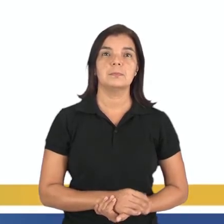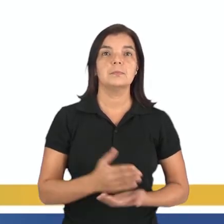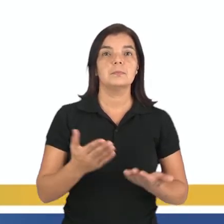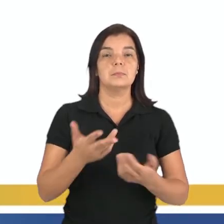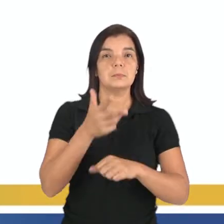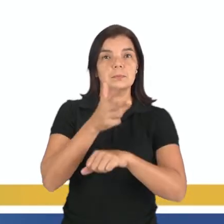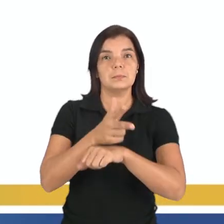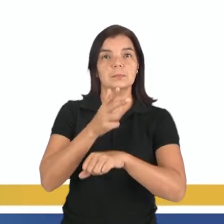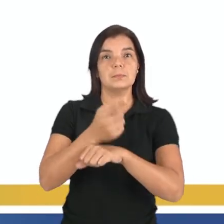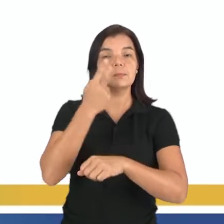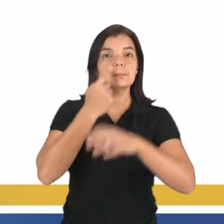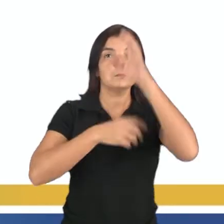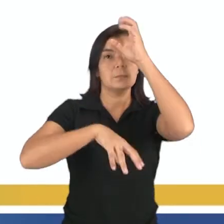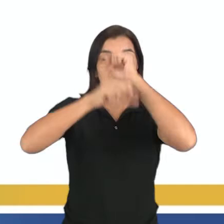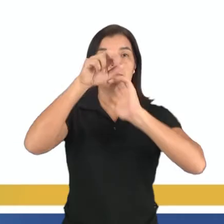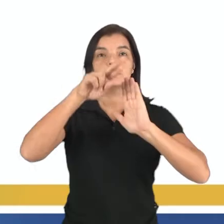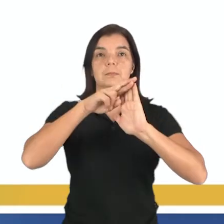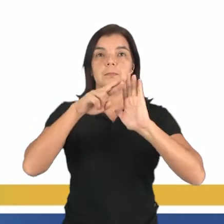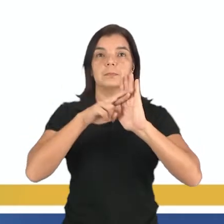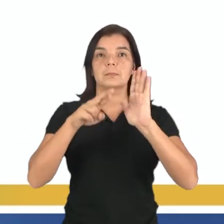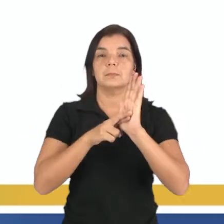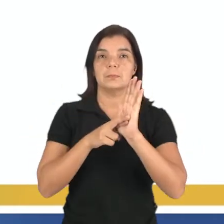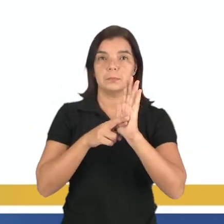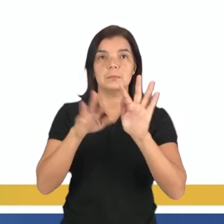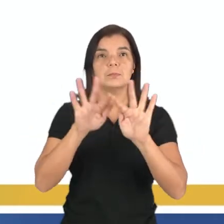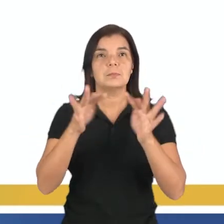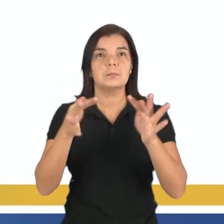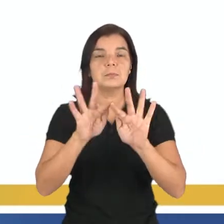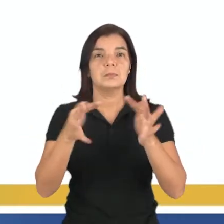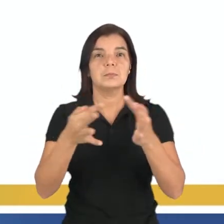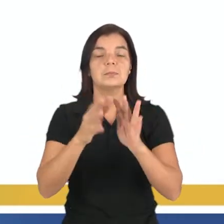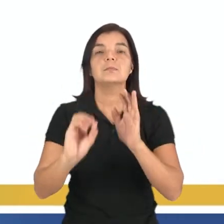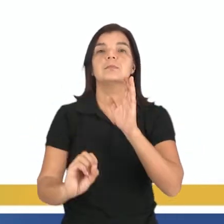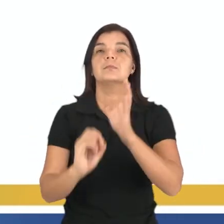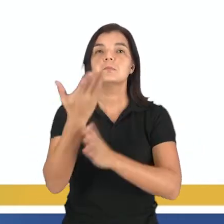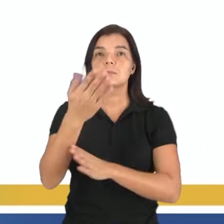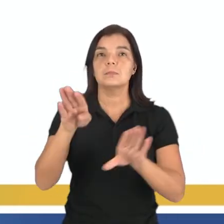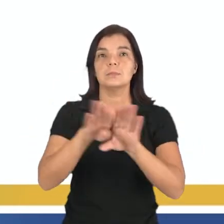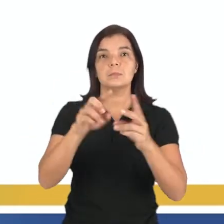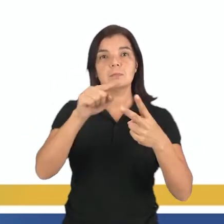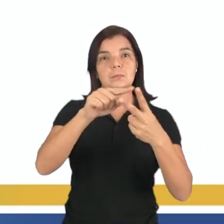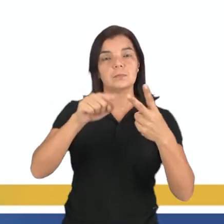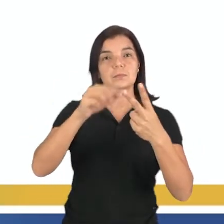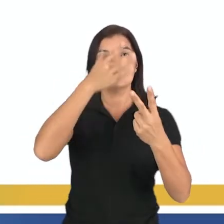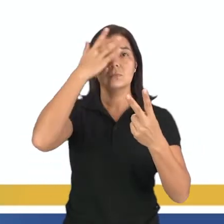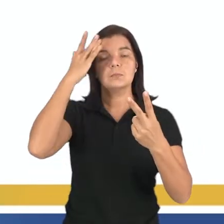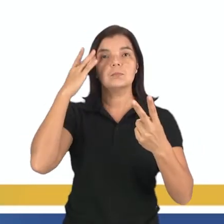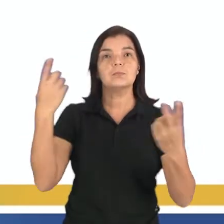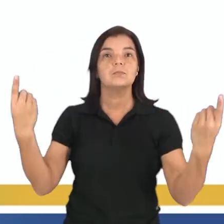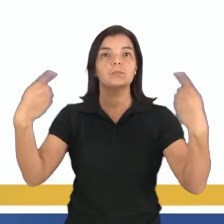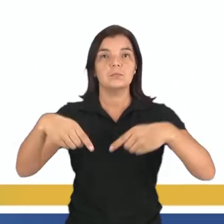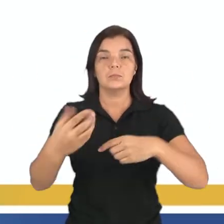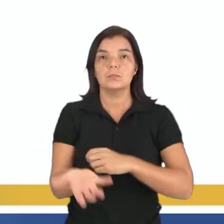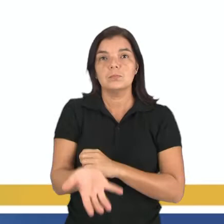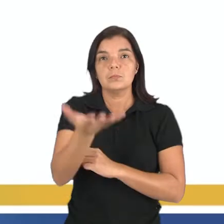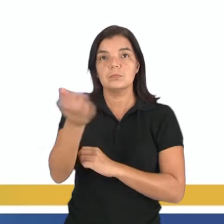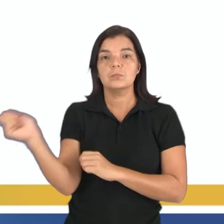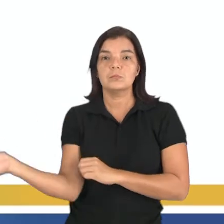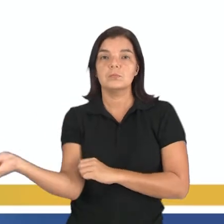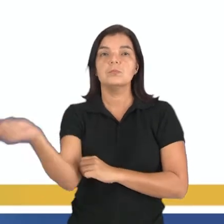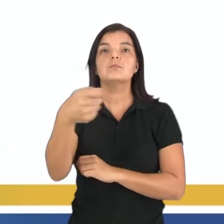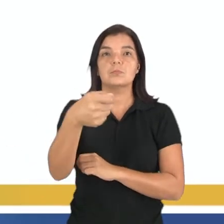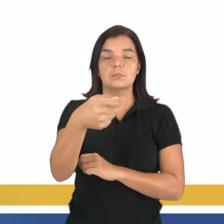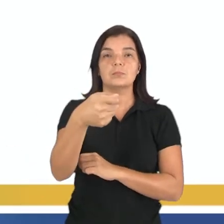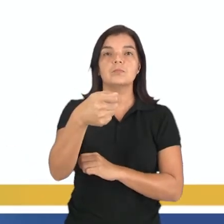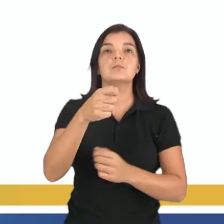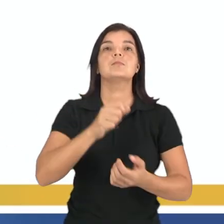Neste vídeo, você vai aprender as regras de simples. O jogo de simples acontece entre dois oponentes que acertam a peteca sobre a rede, com